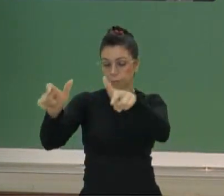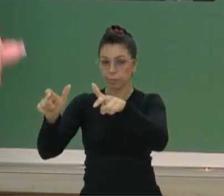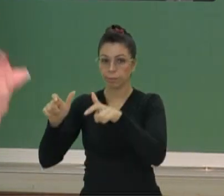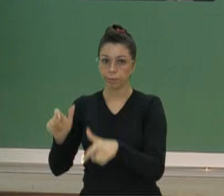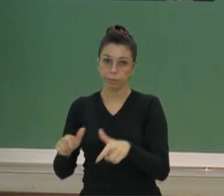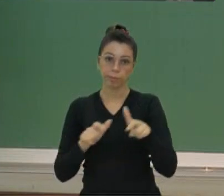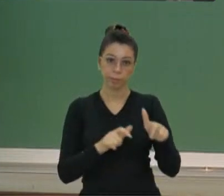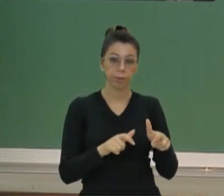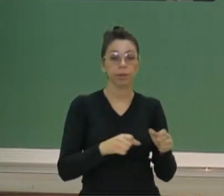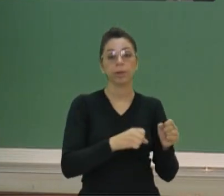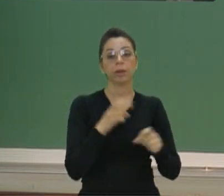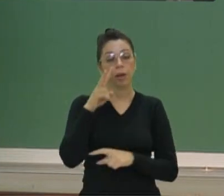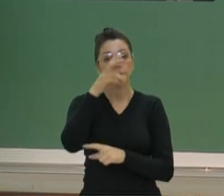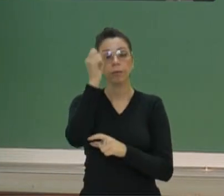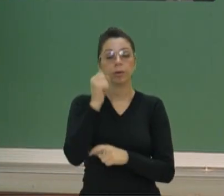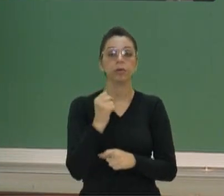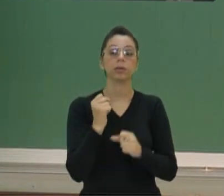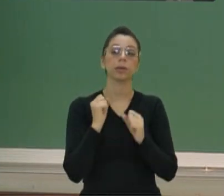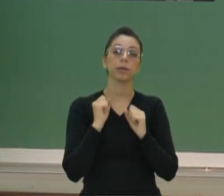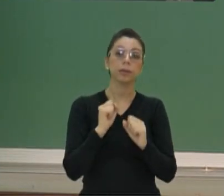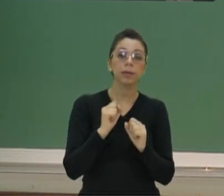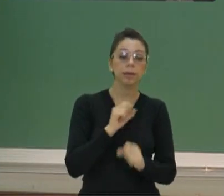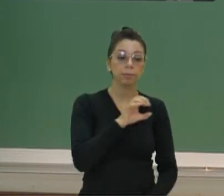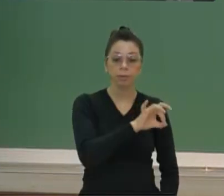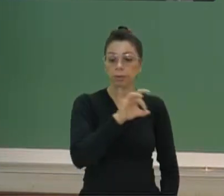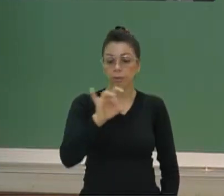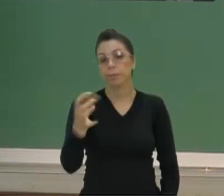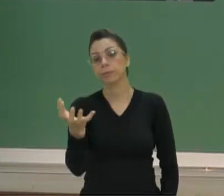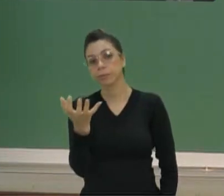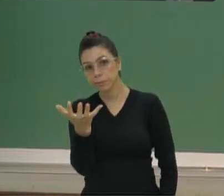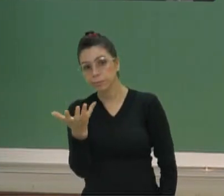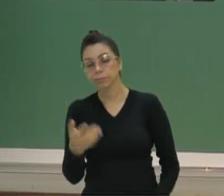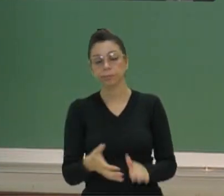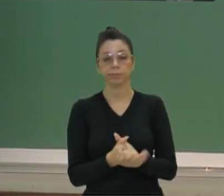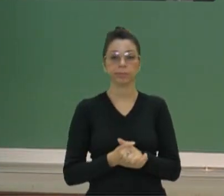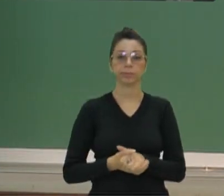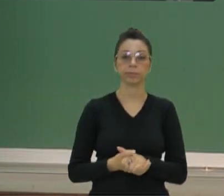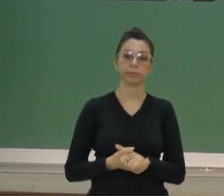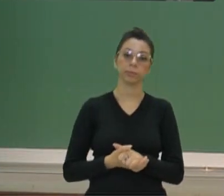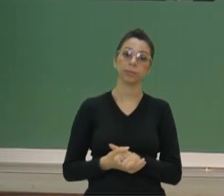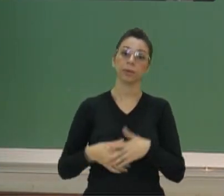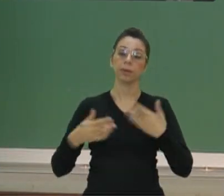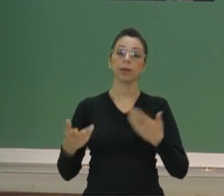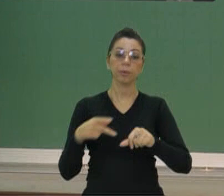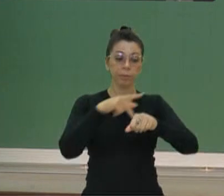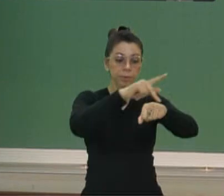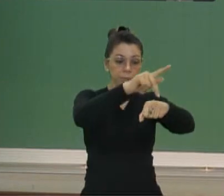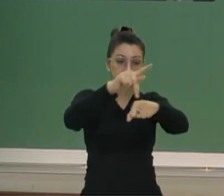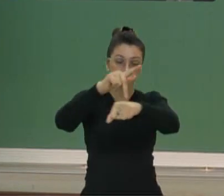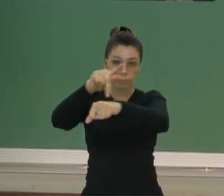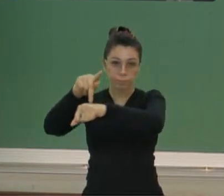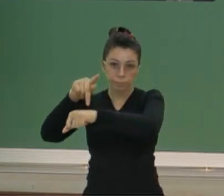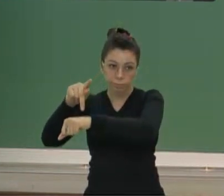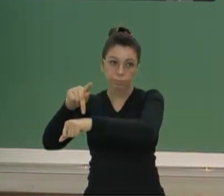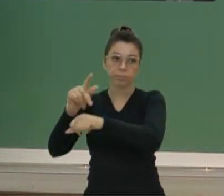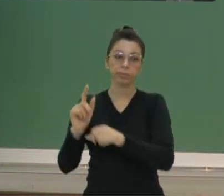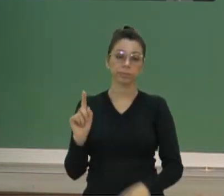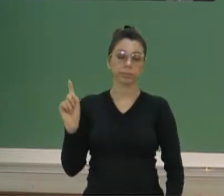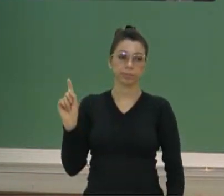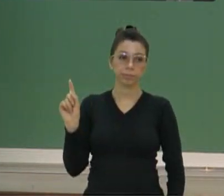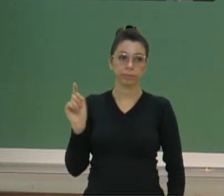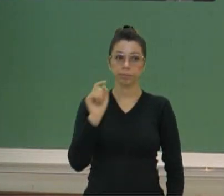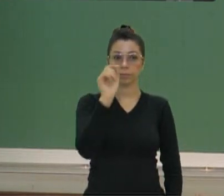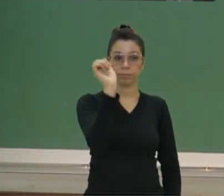um deseja. E aí, esses países, eles são classificados por essa razão. São eles: